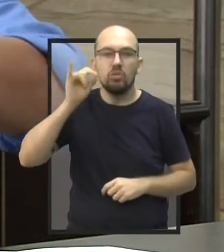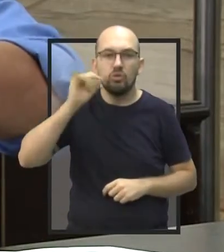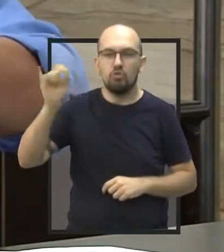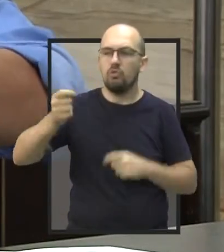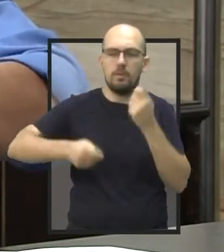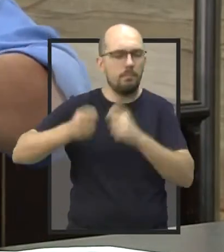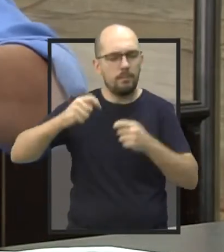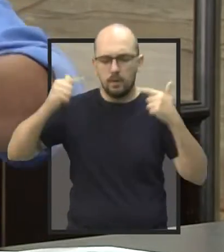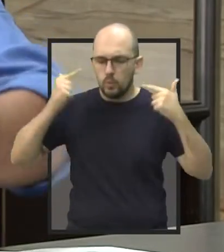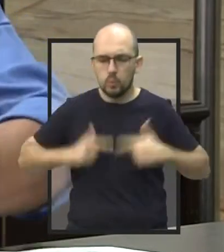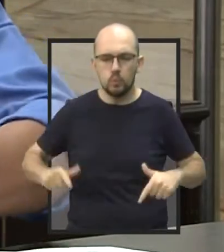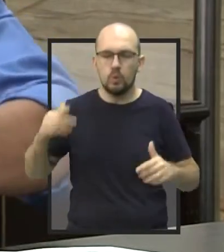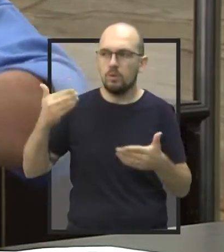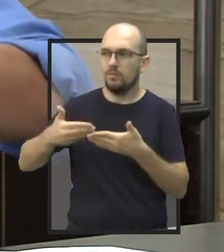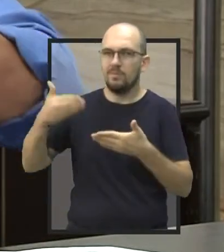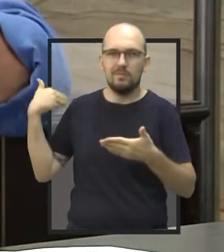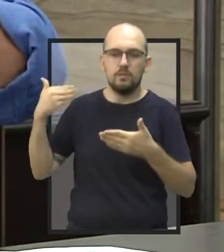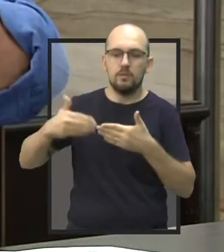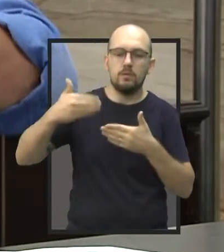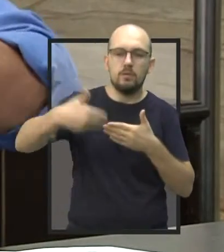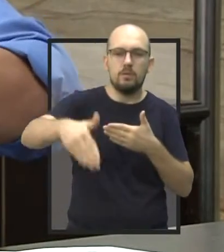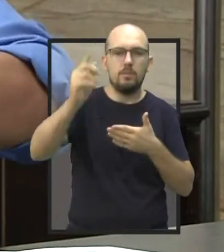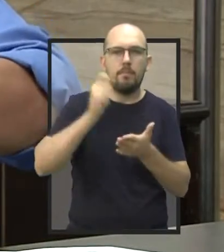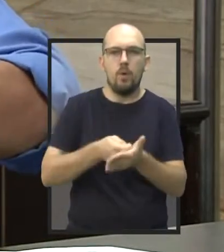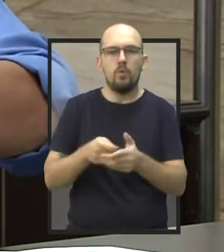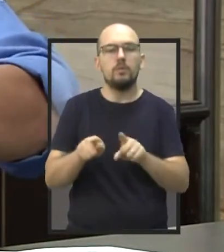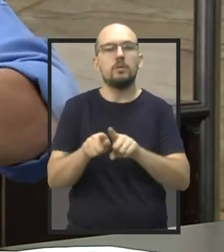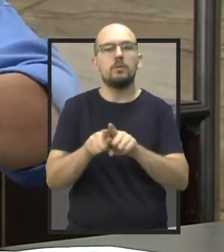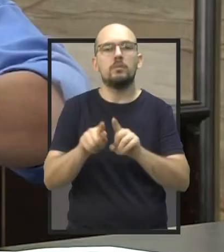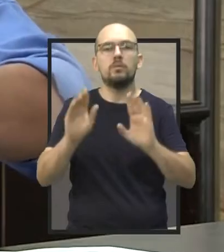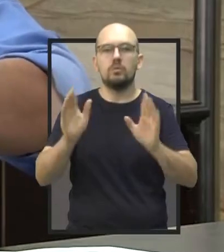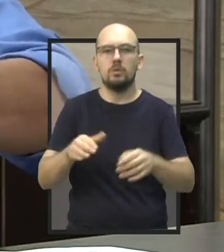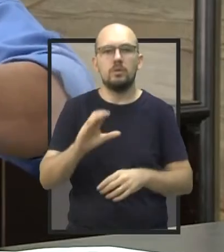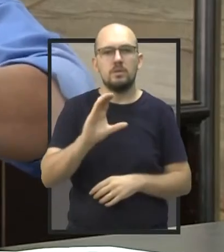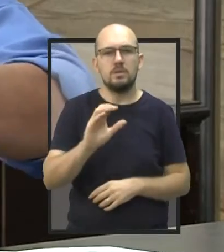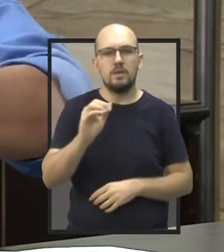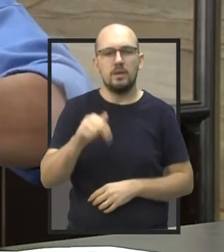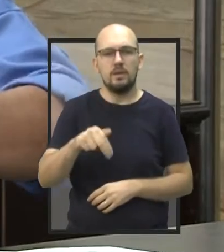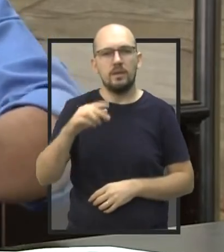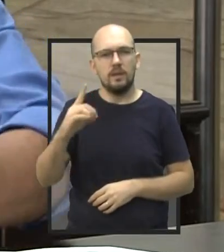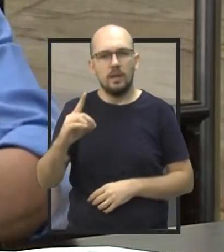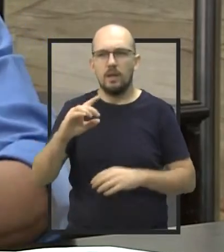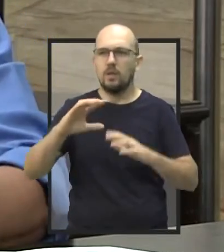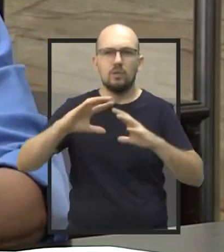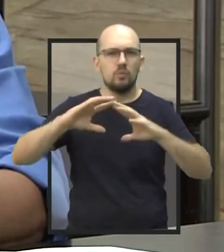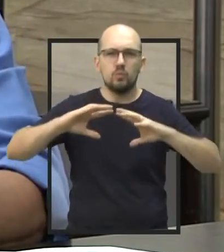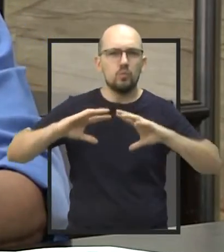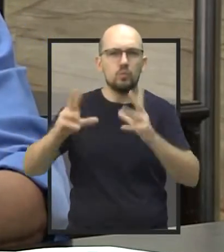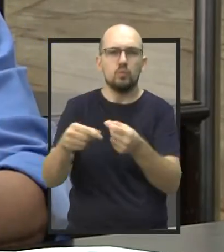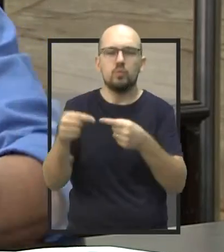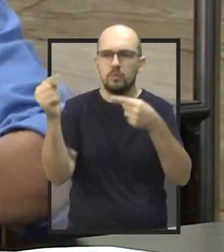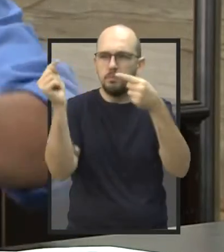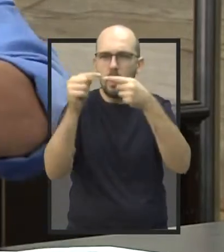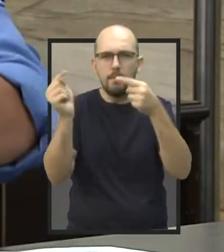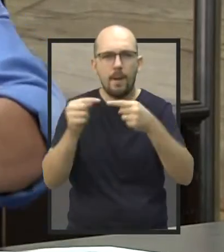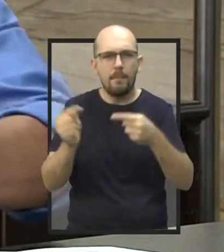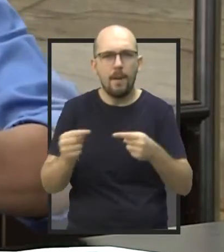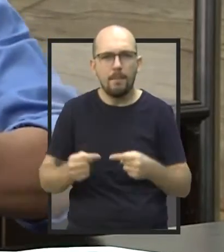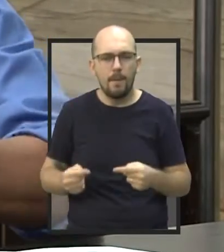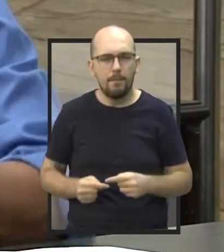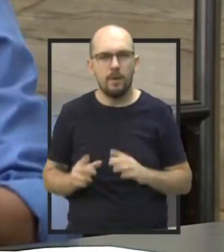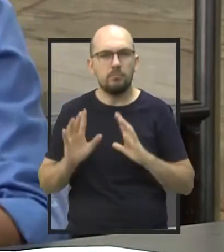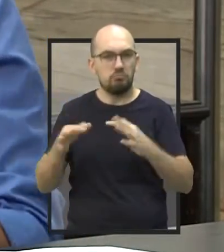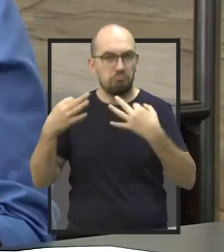de água pagas até antecipado, eles já estão com o CND, inclusive, eles estão em